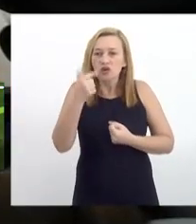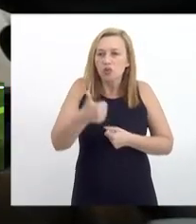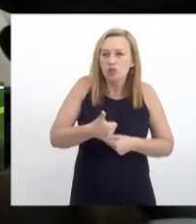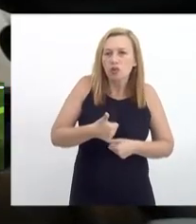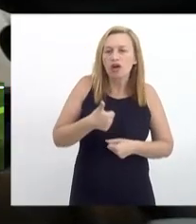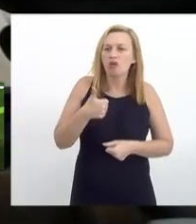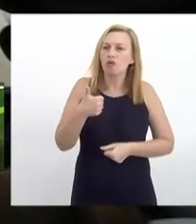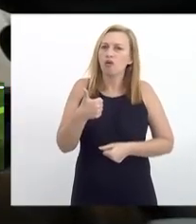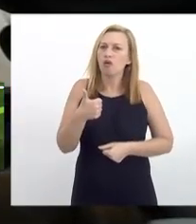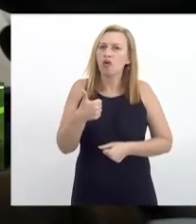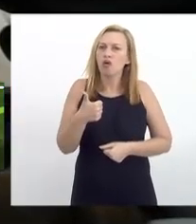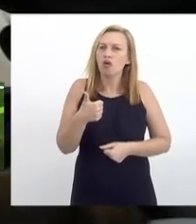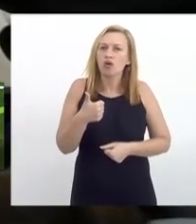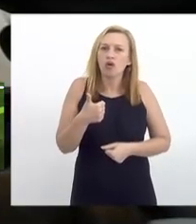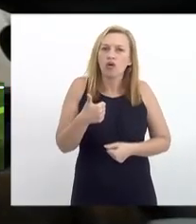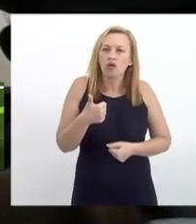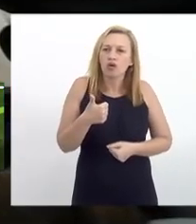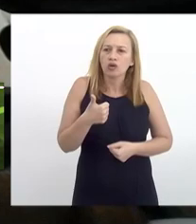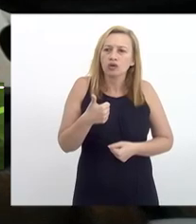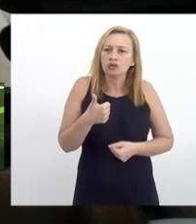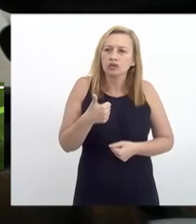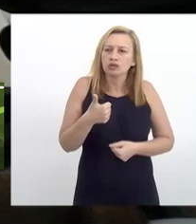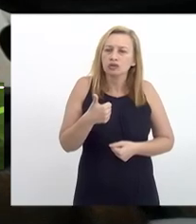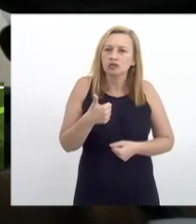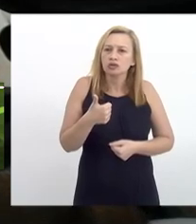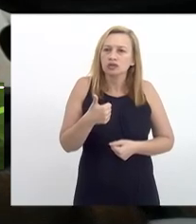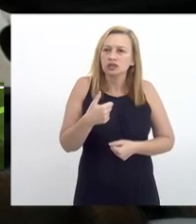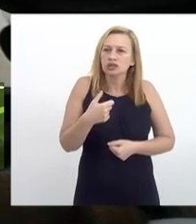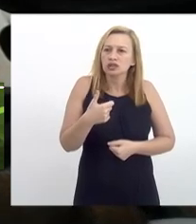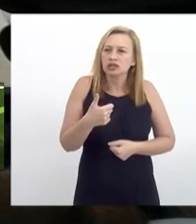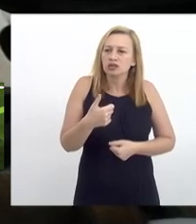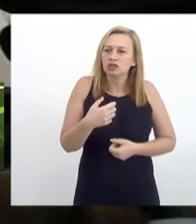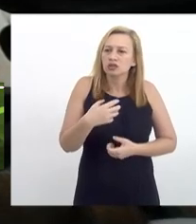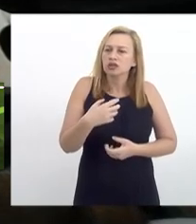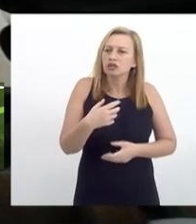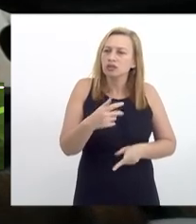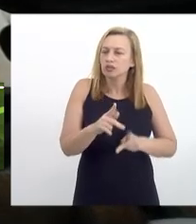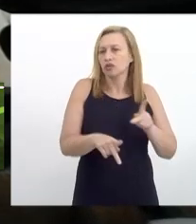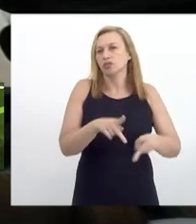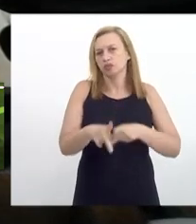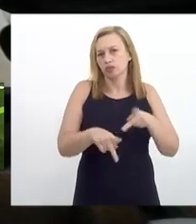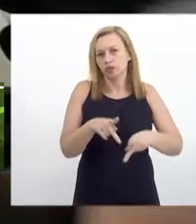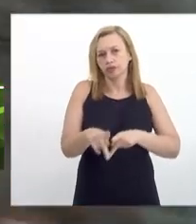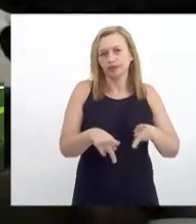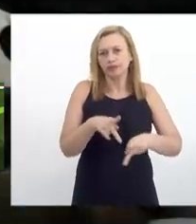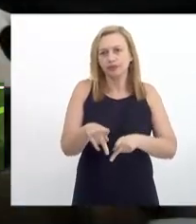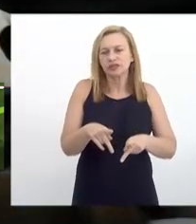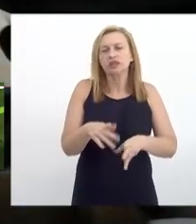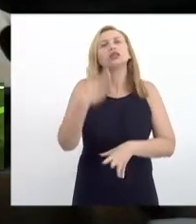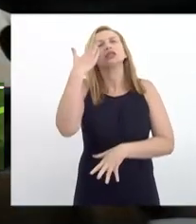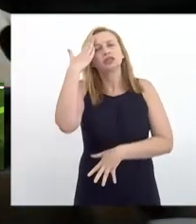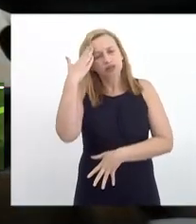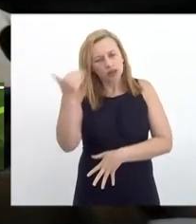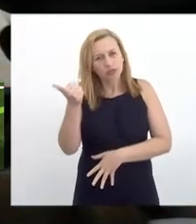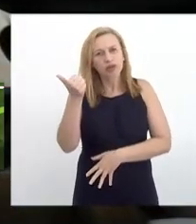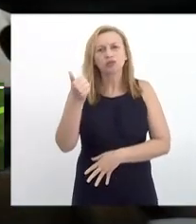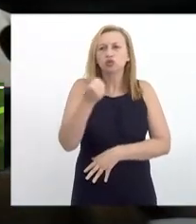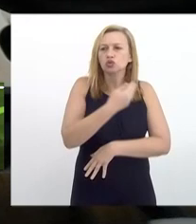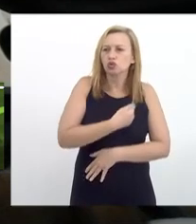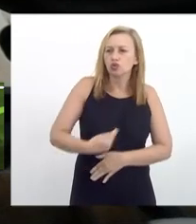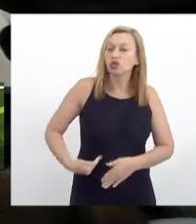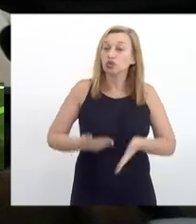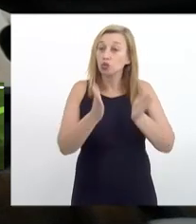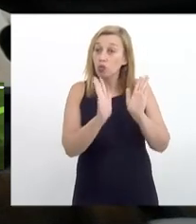ponto de convergência que faça sentido para a nossa população. A gente sabe que o governo